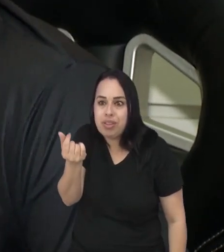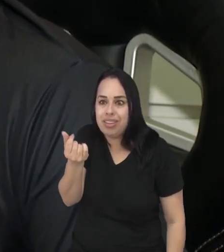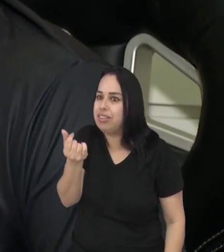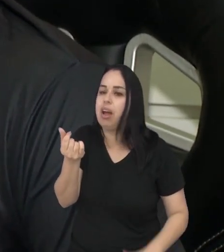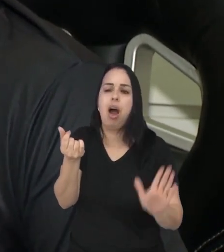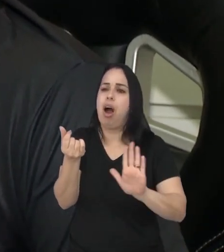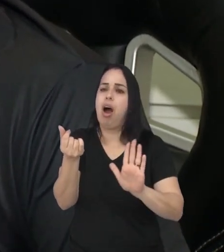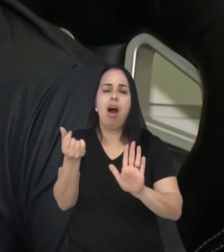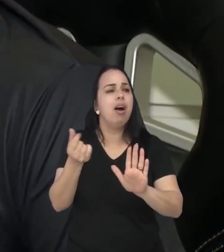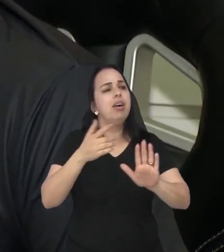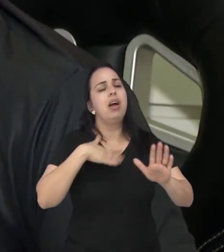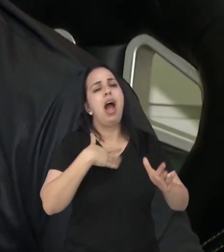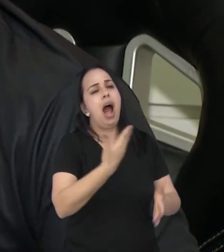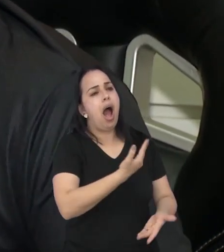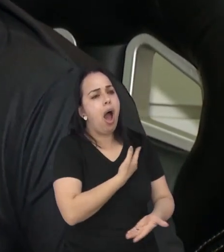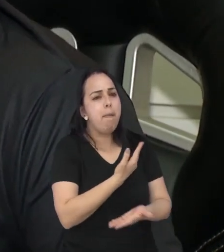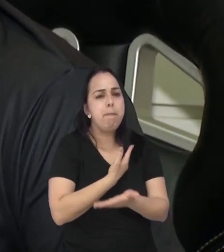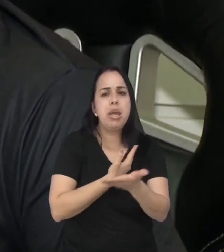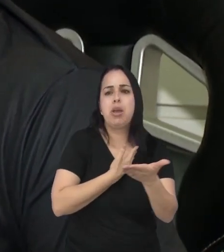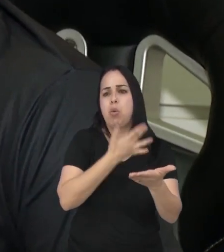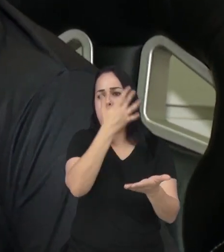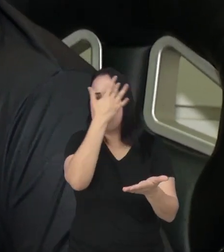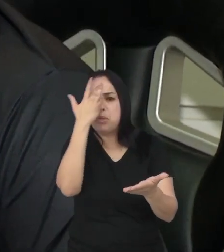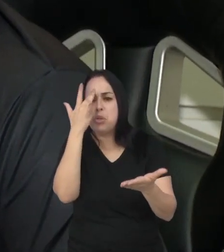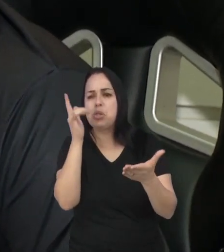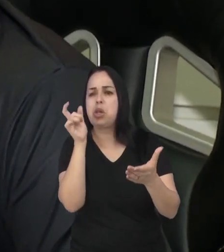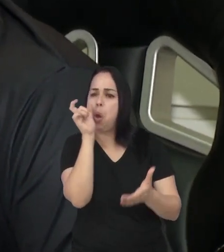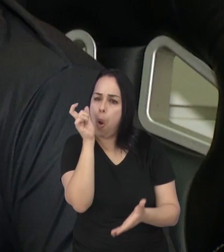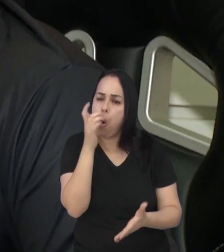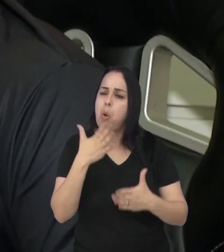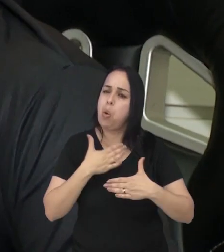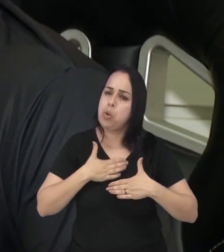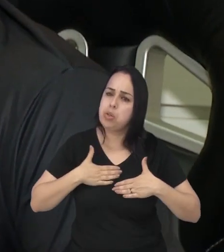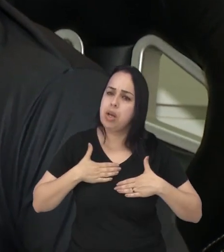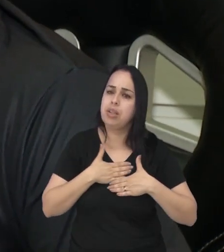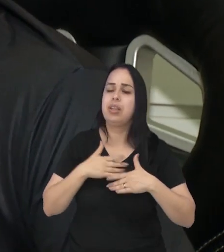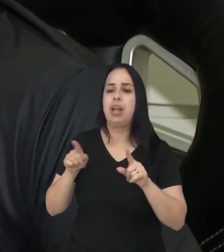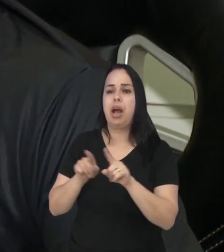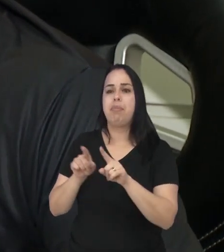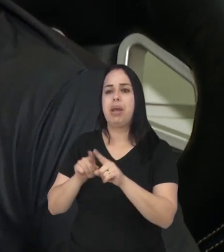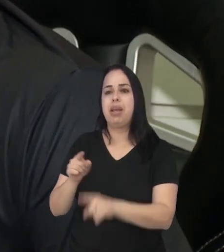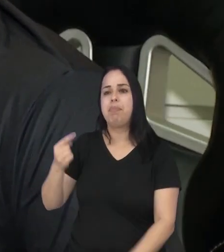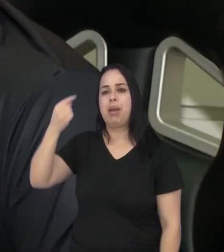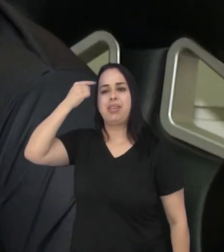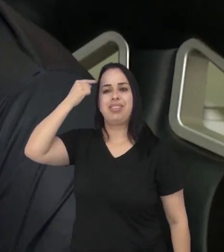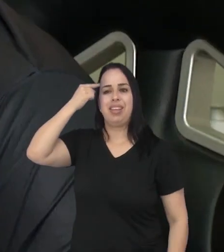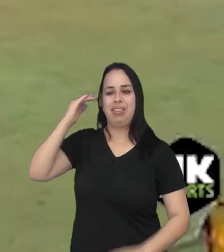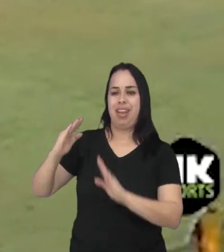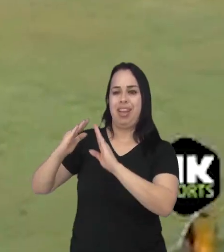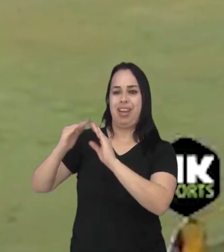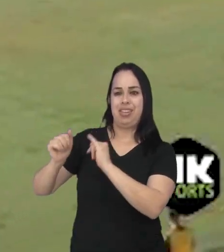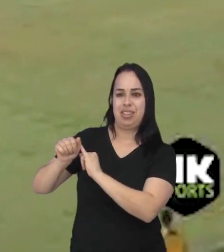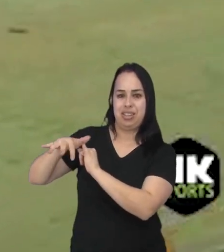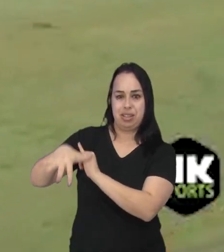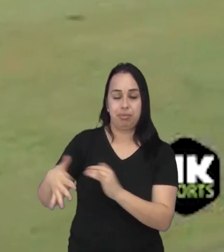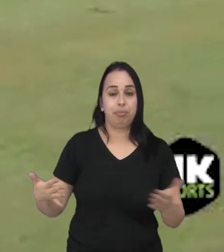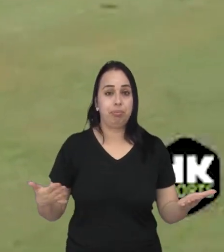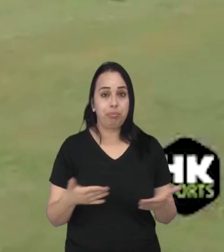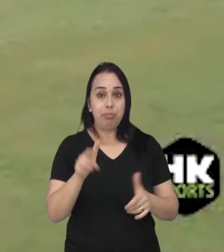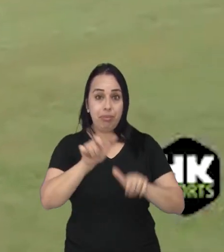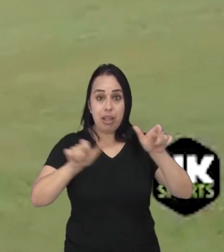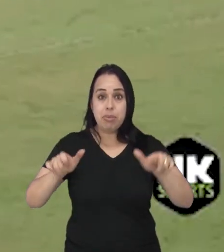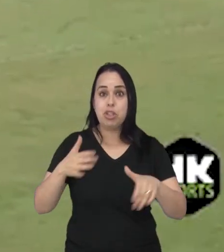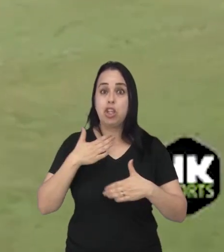coisa? Cara, ganhei meus amigos, as pessoas que estavam lá assistindo e defendendo, né, a igreja da cidade. Agora, os amantes